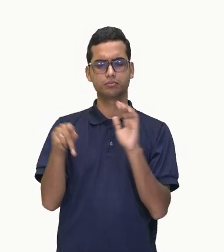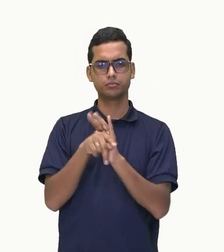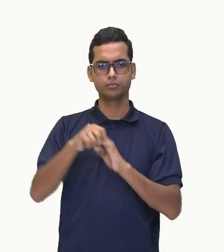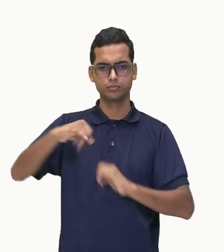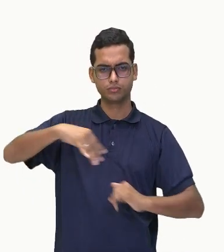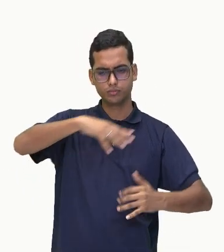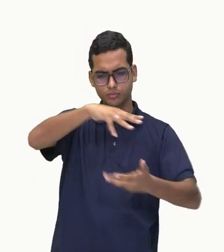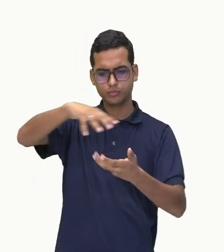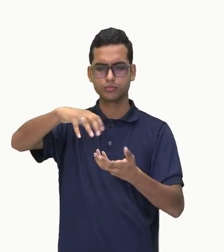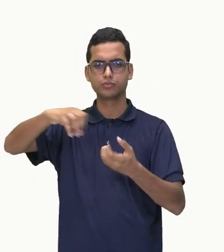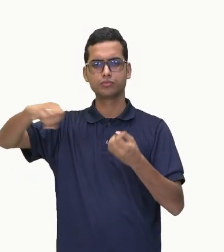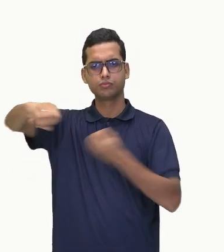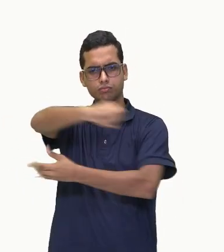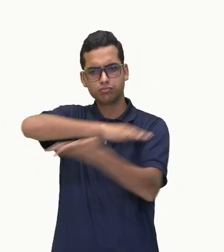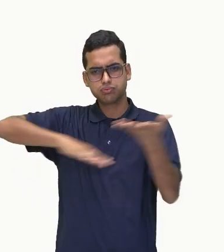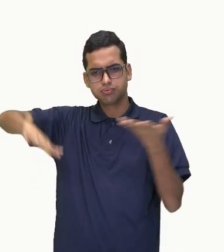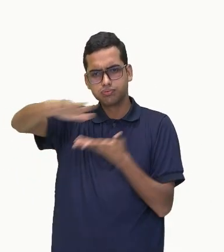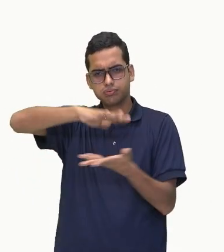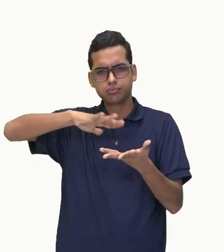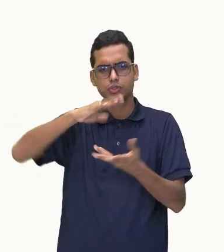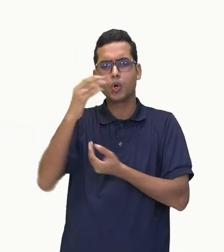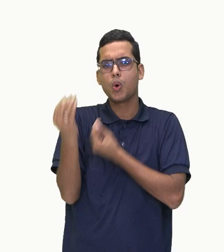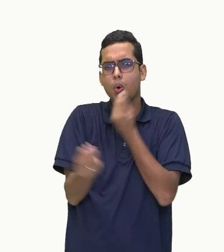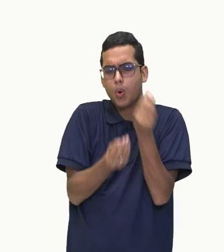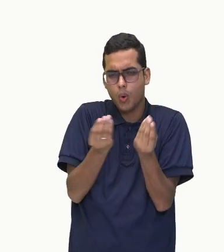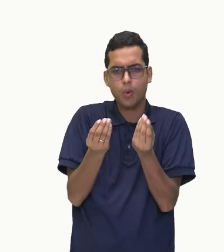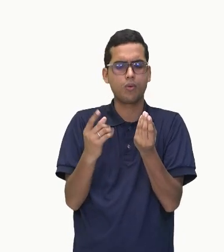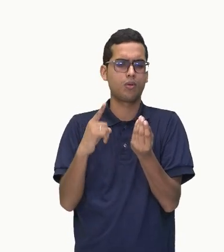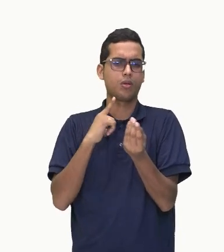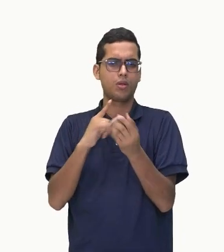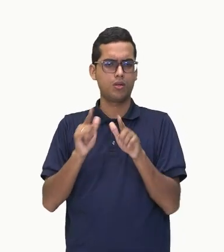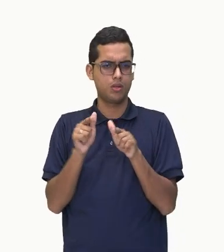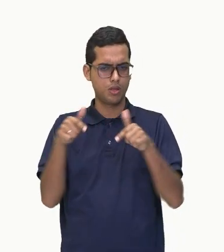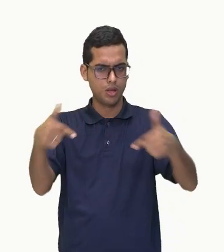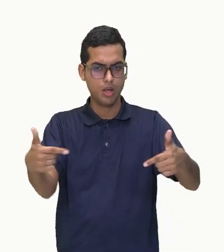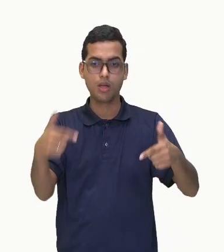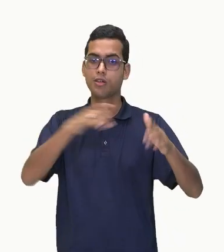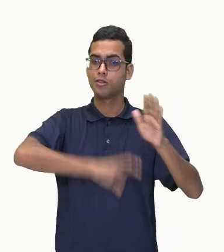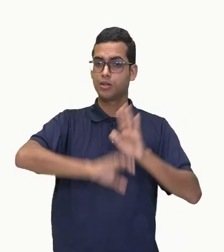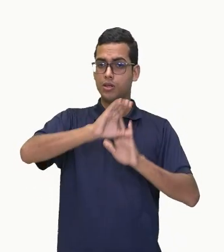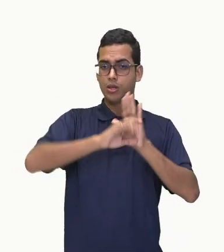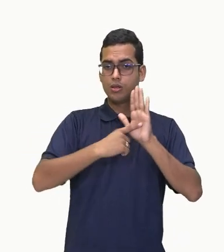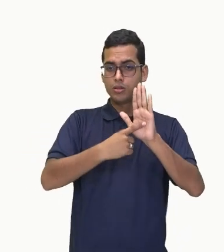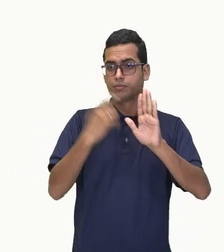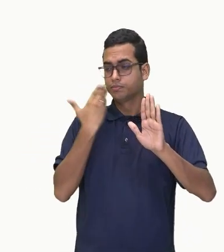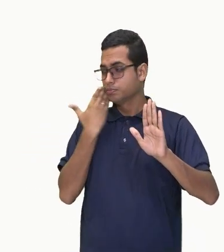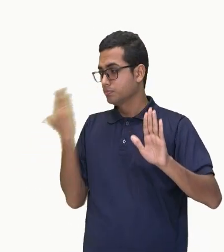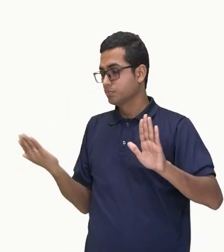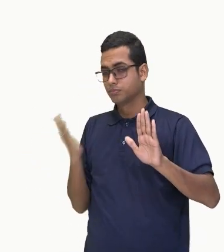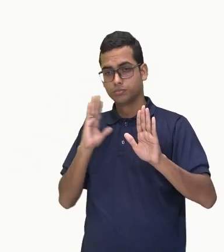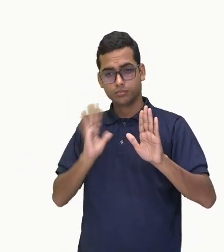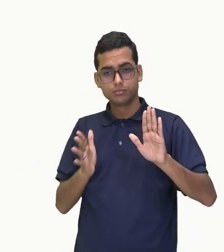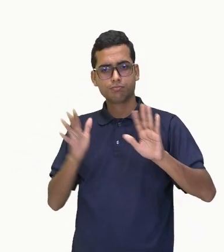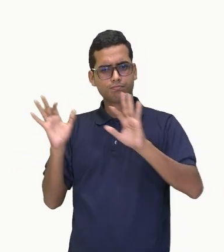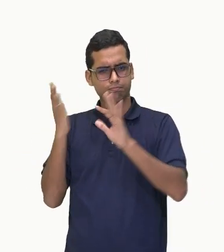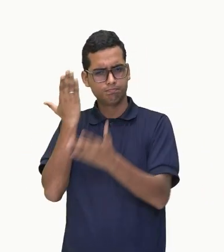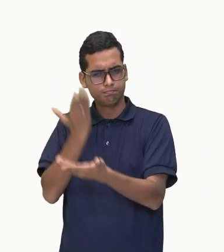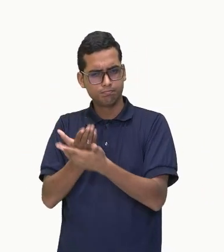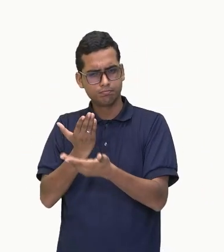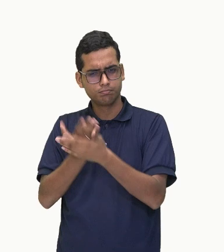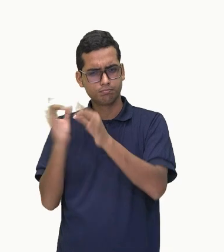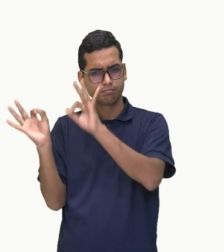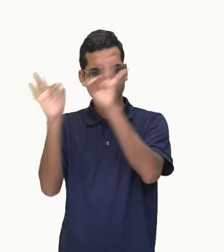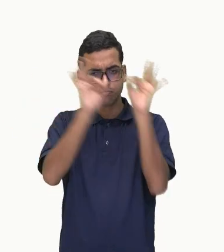se comporta. Muito bem. E com base nesta definição aí, como nós já vimos, você tem que ela